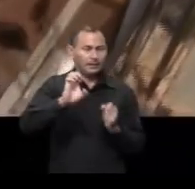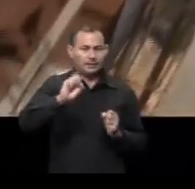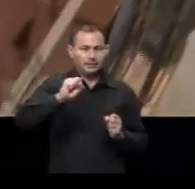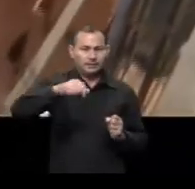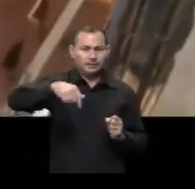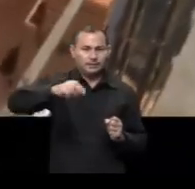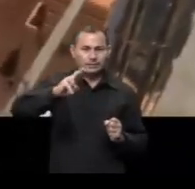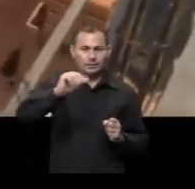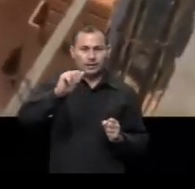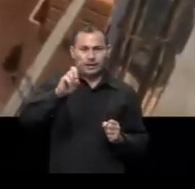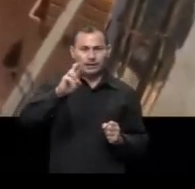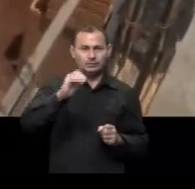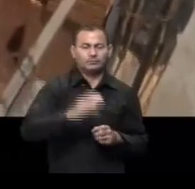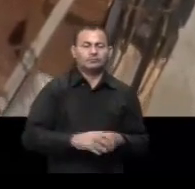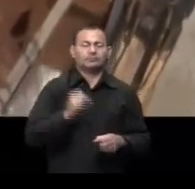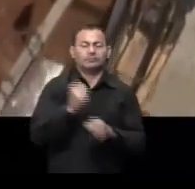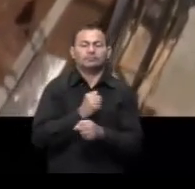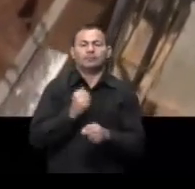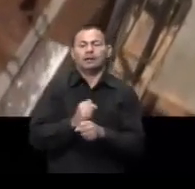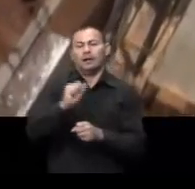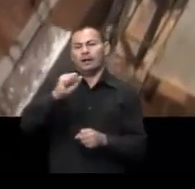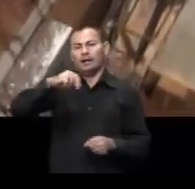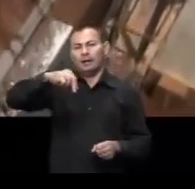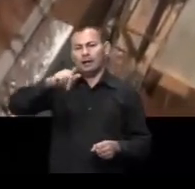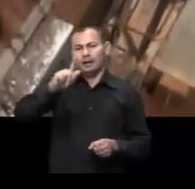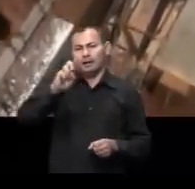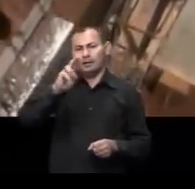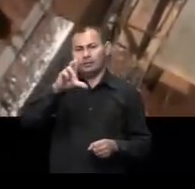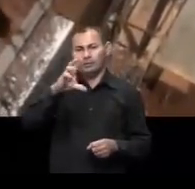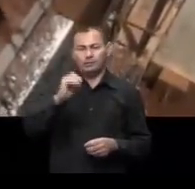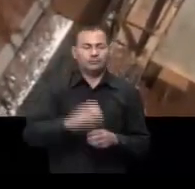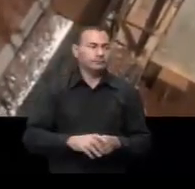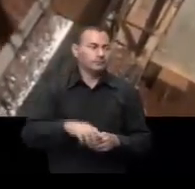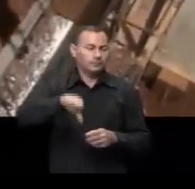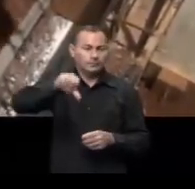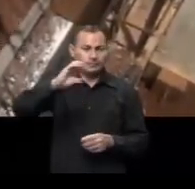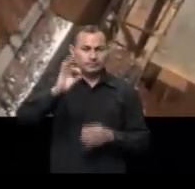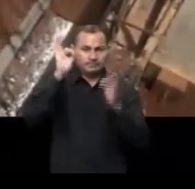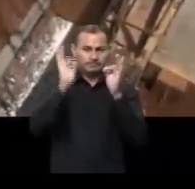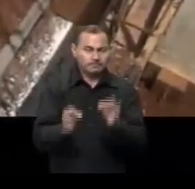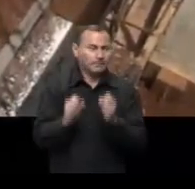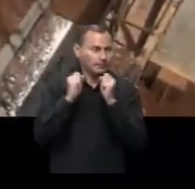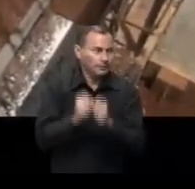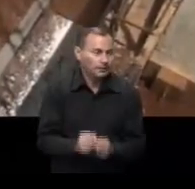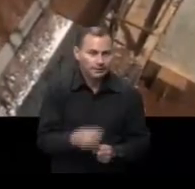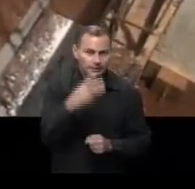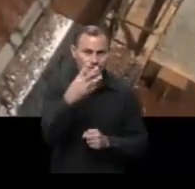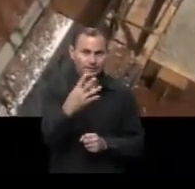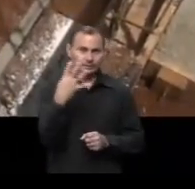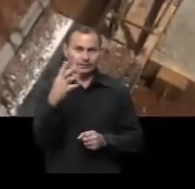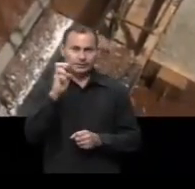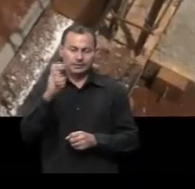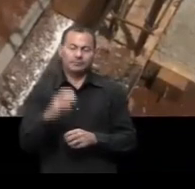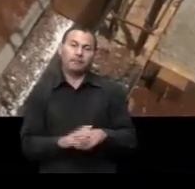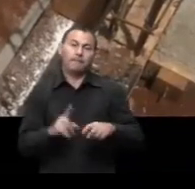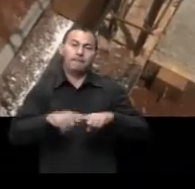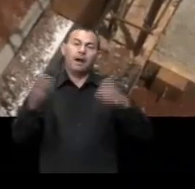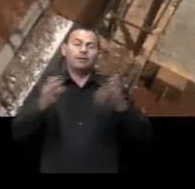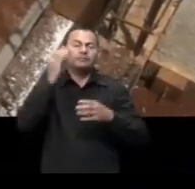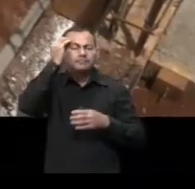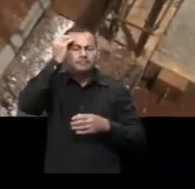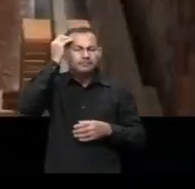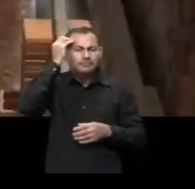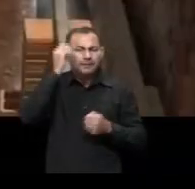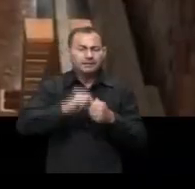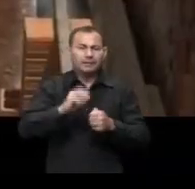ele garante que a obra está com um ângulo de 90 graus. Então ele fez a locação certinha. Pode ser um 3, 4, 5, só que agora imagina